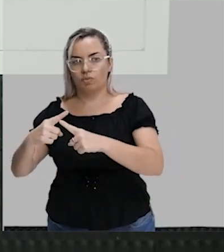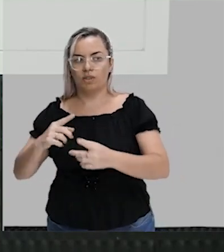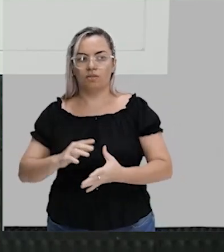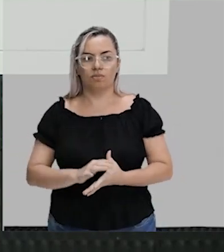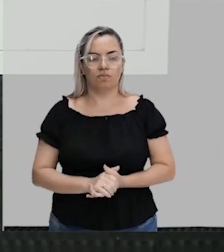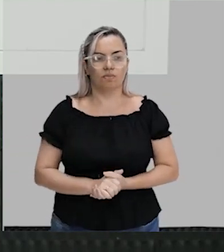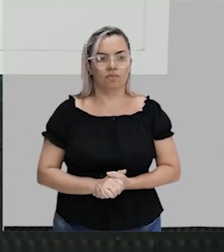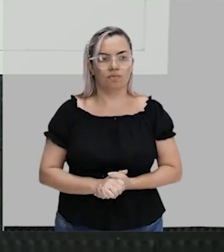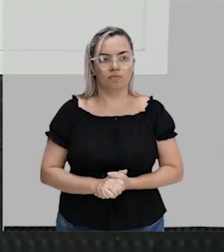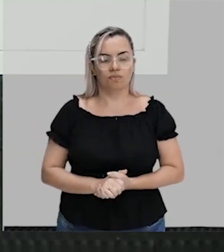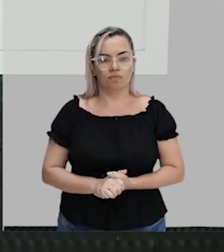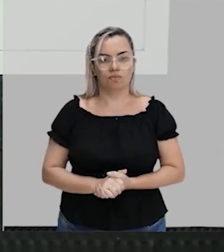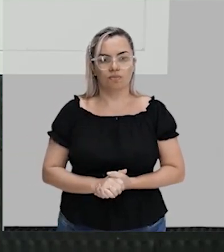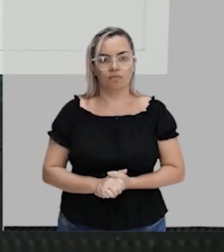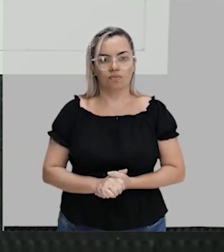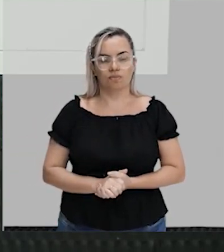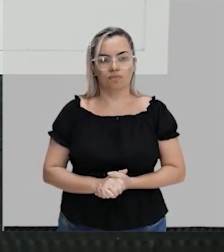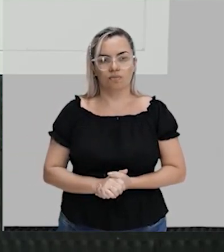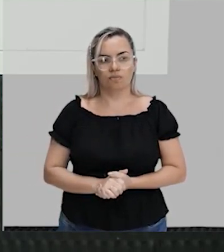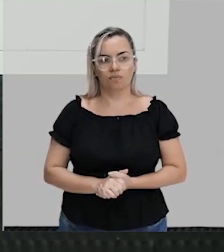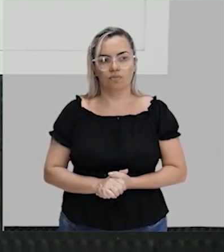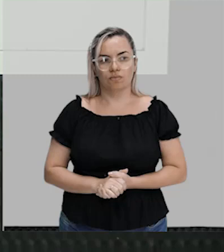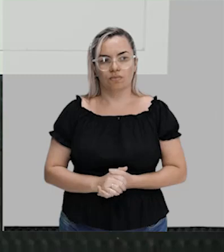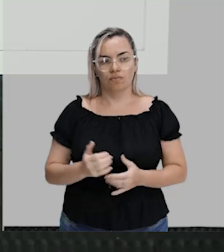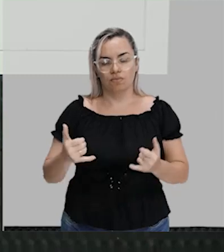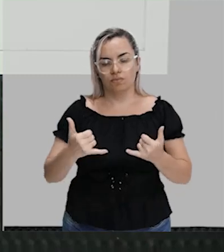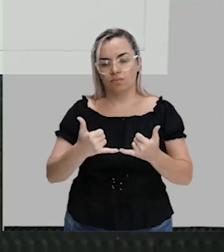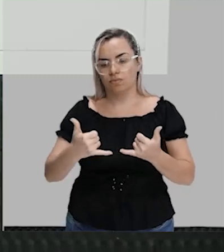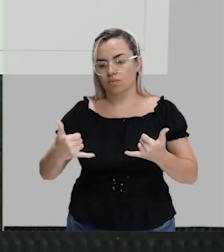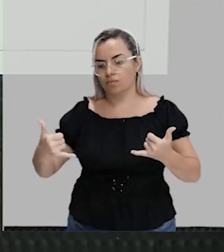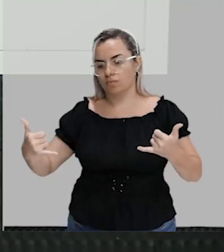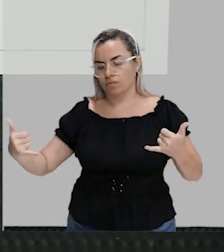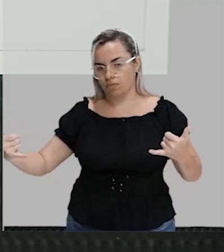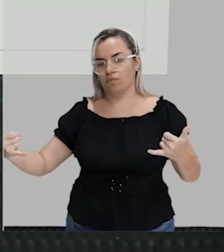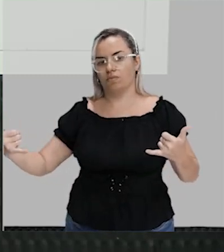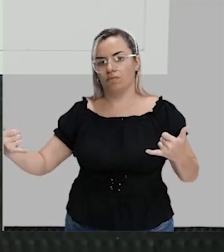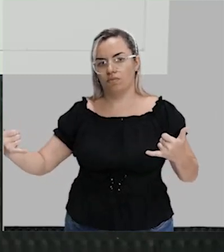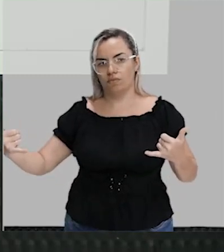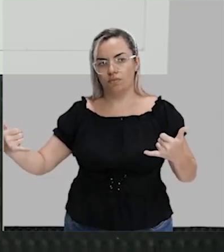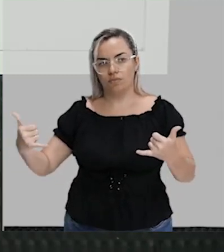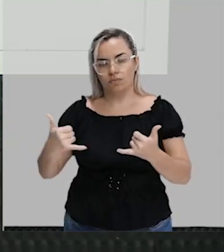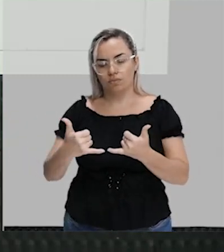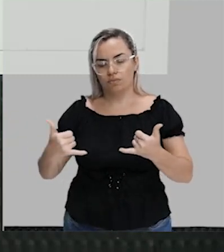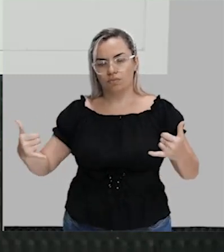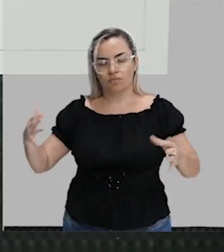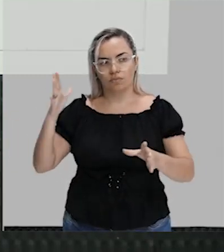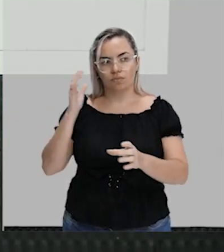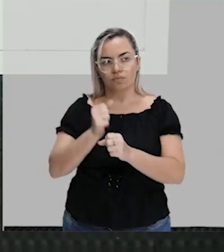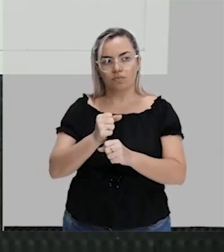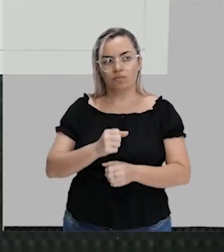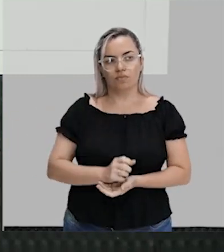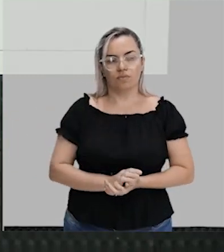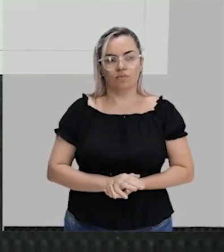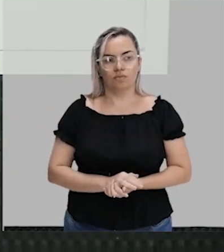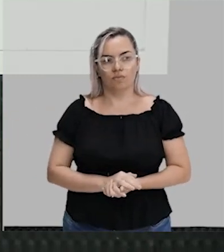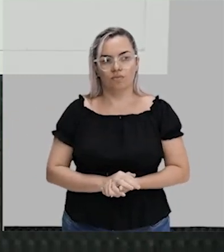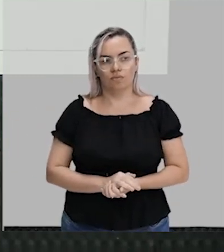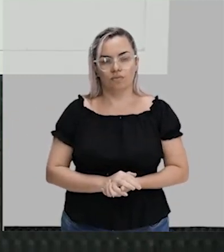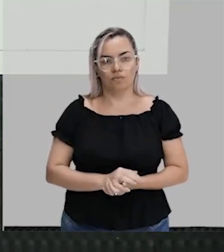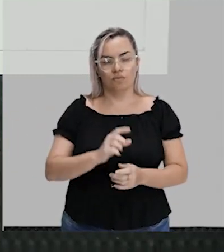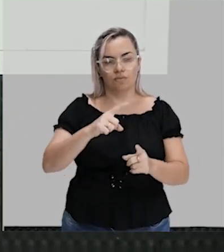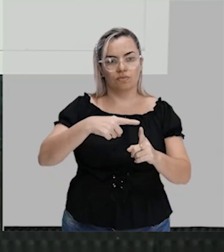feito isso passa barra né você passa a sua Barrinha 3x - 3x